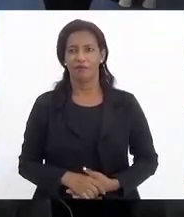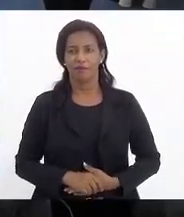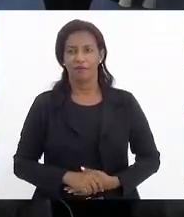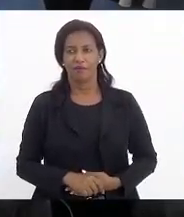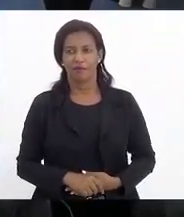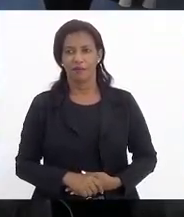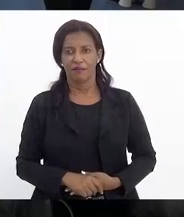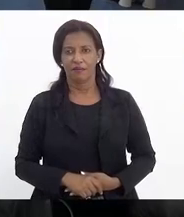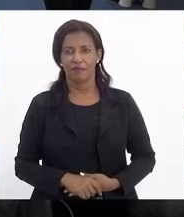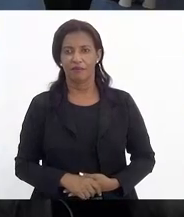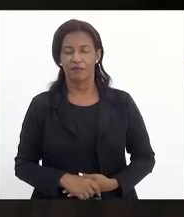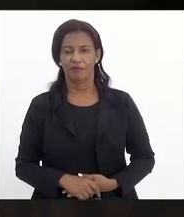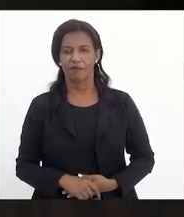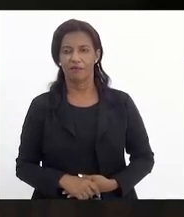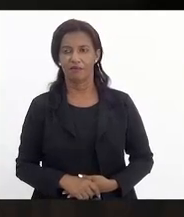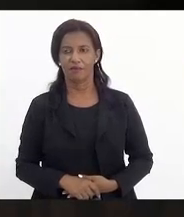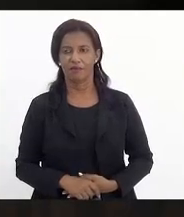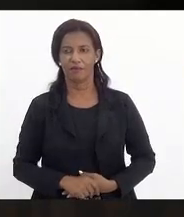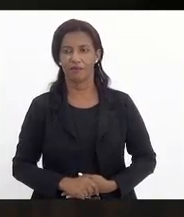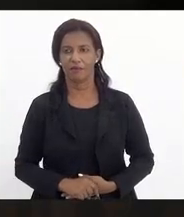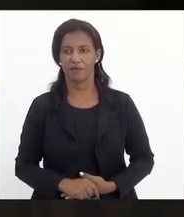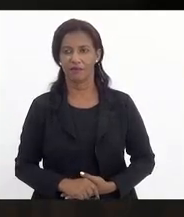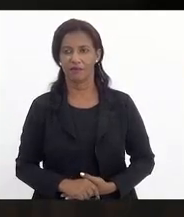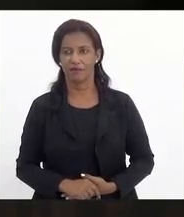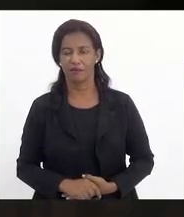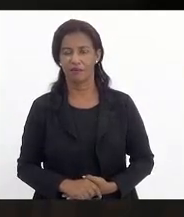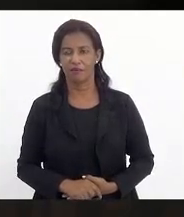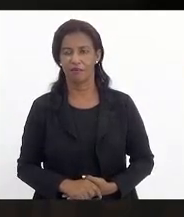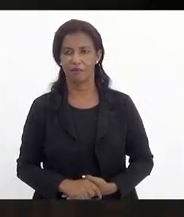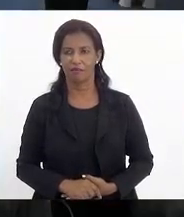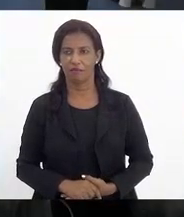Do Márcio, ou deputado Márcio.